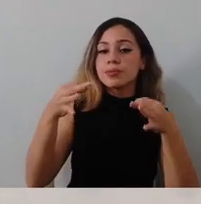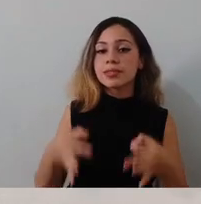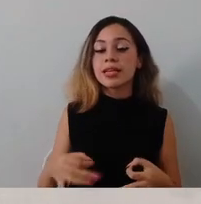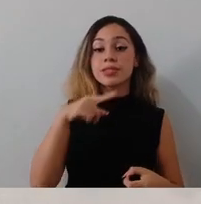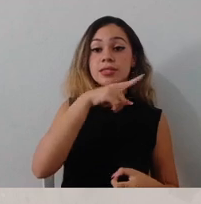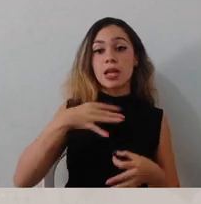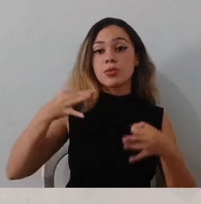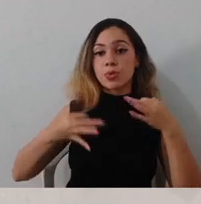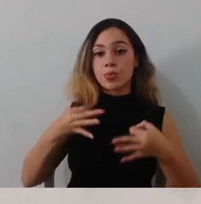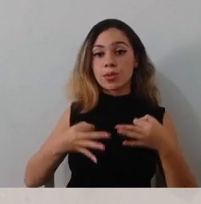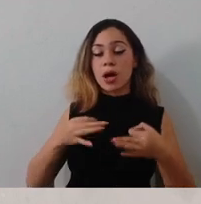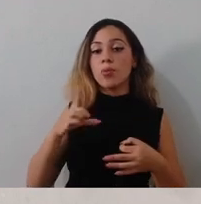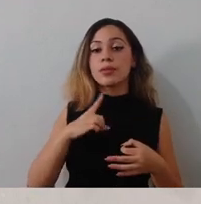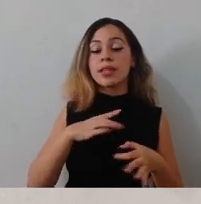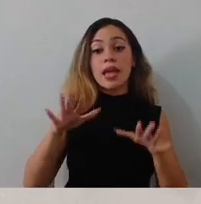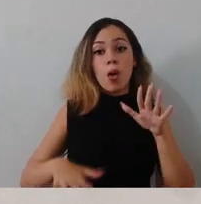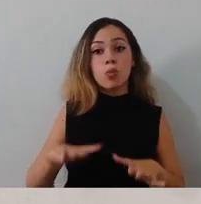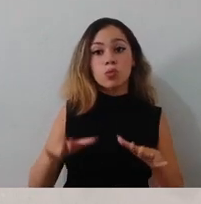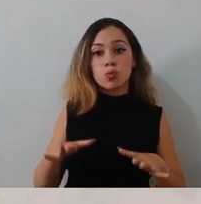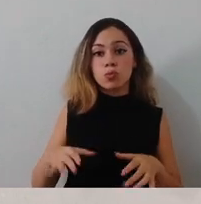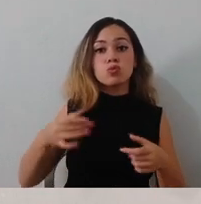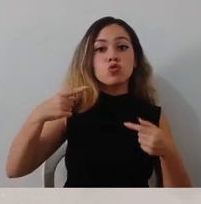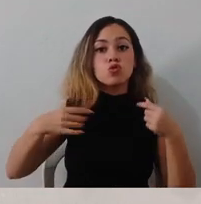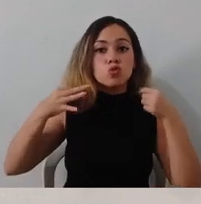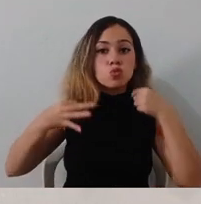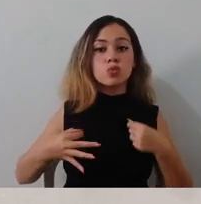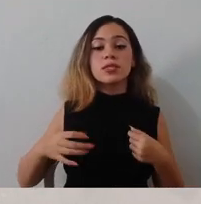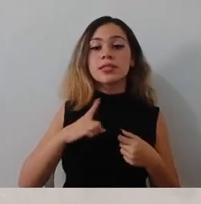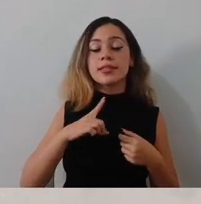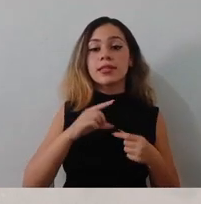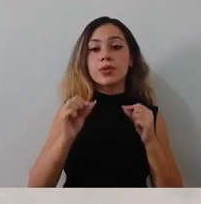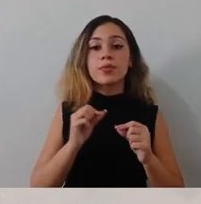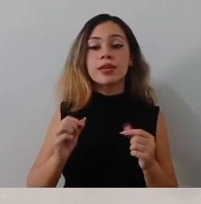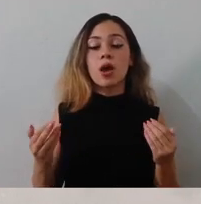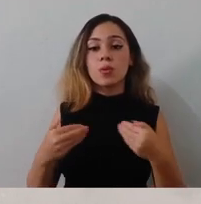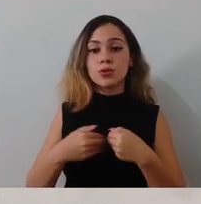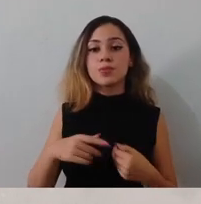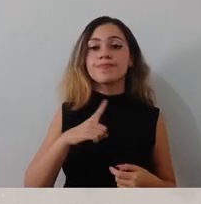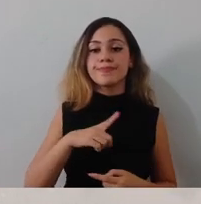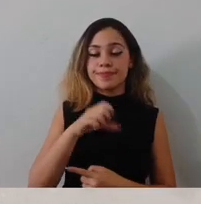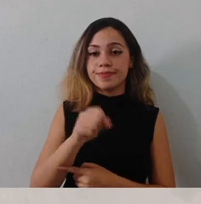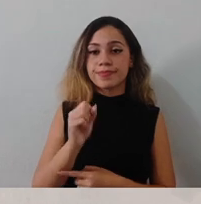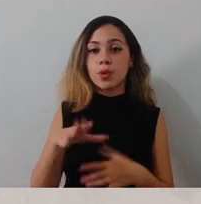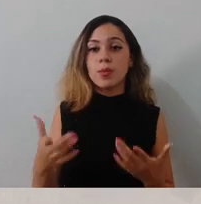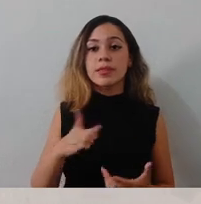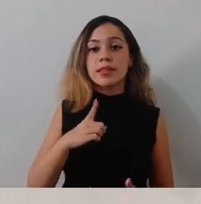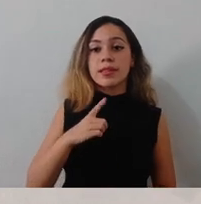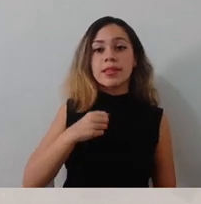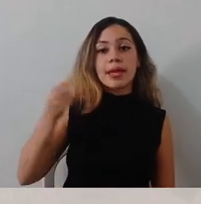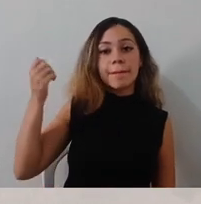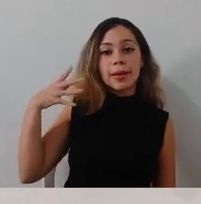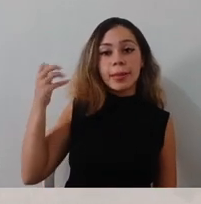tempo. Né? No Tribunal de Justiça, temos alguns juízes que são atípicos, são autistas. E assim, quando tem